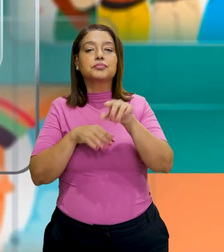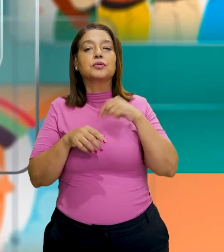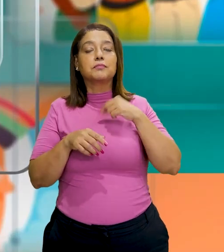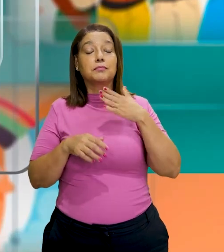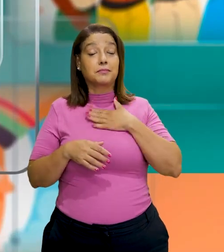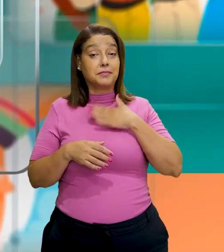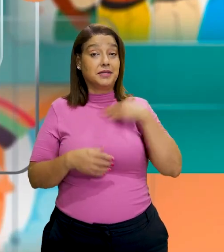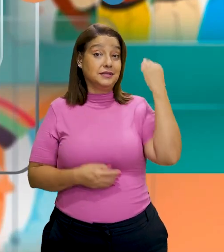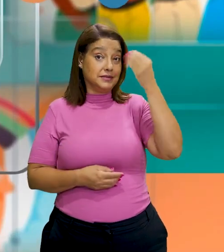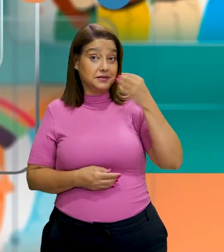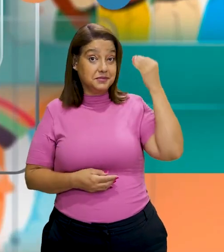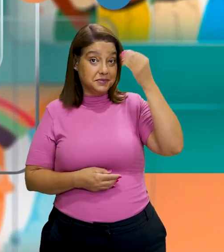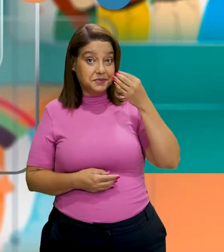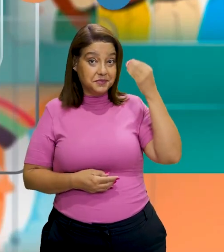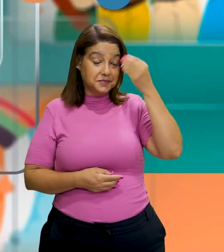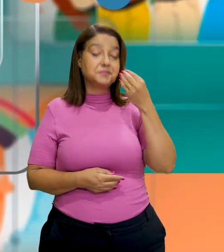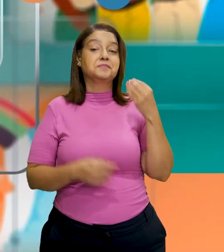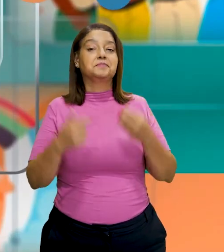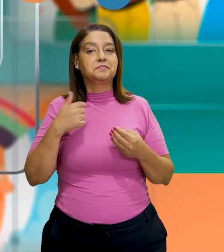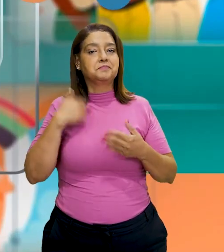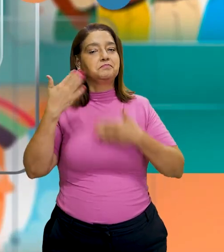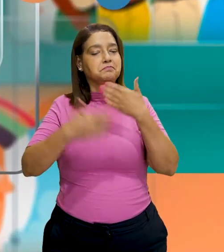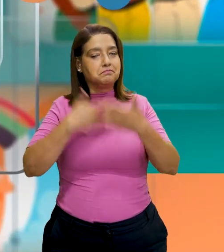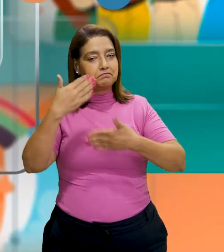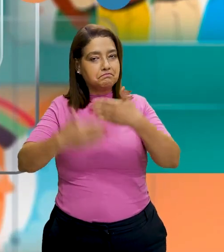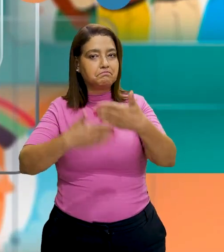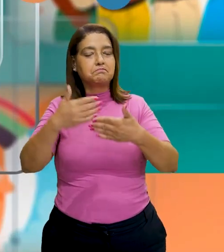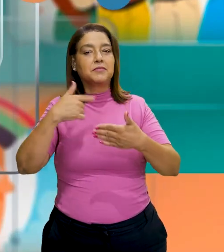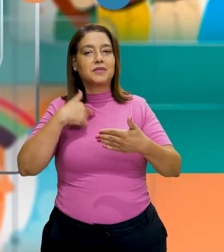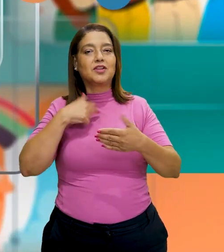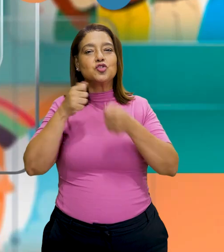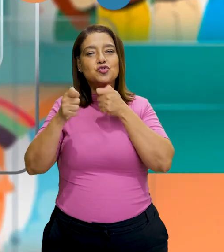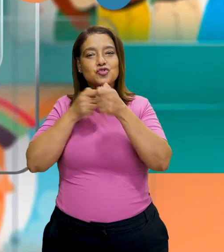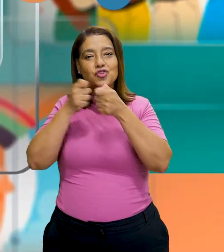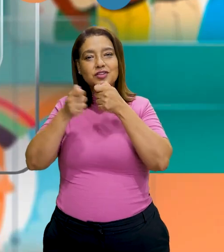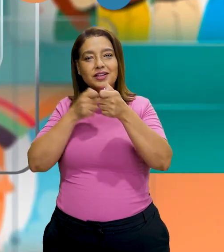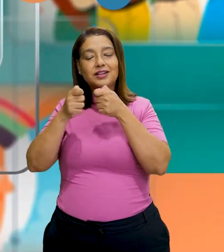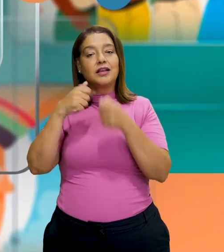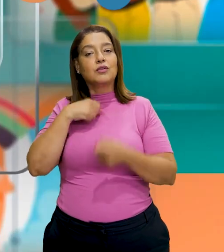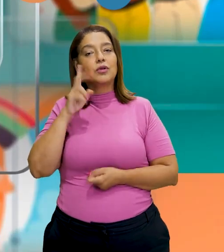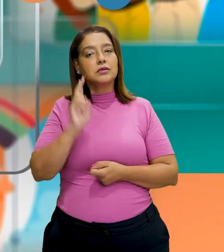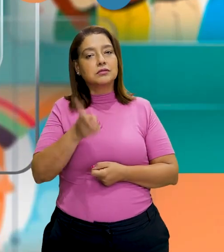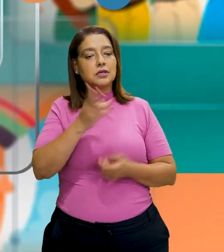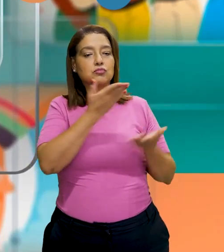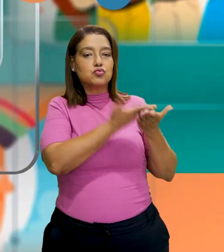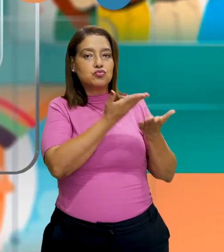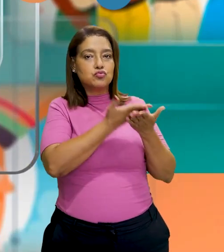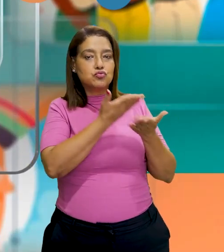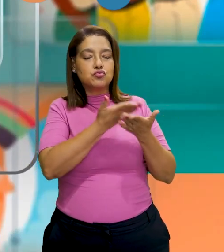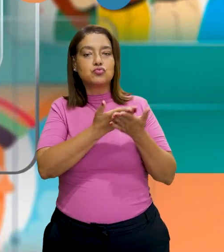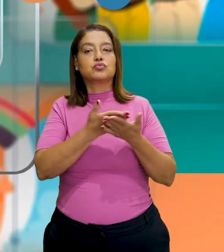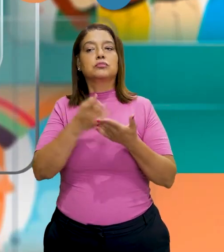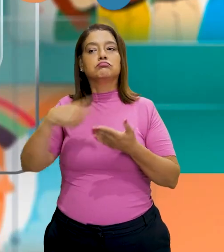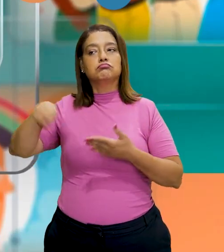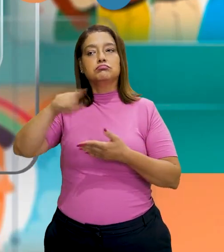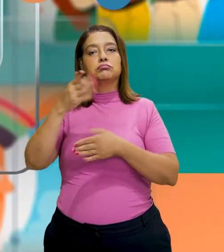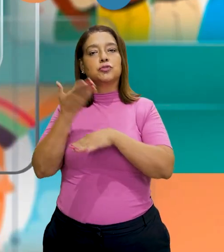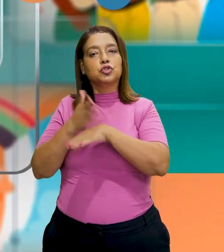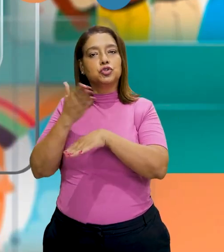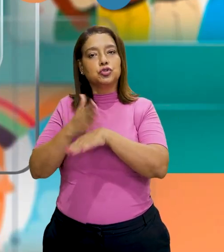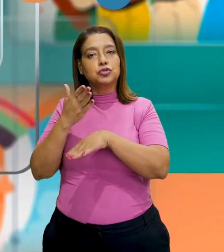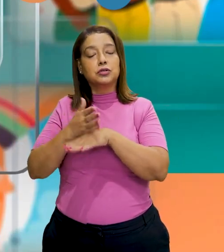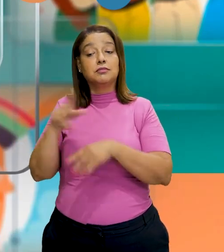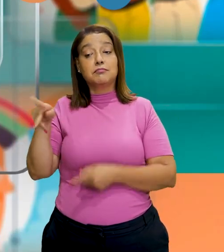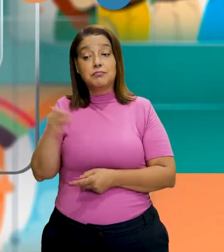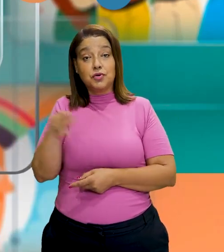minha experiência. Durante minha trajetória no jornalismo, conciliada aos estudos e às atividades que desenvolvo